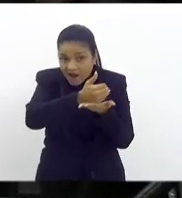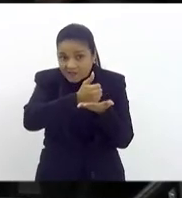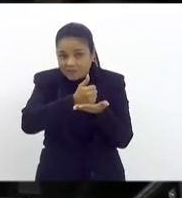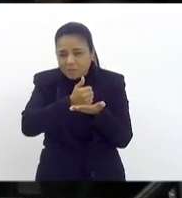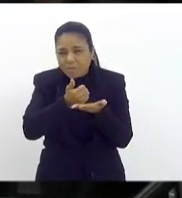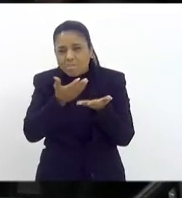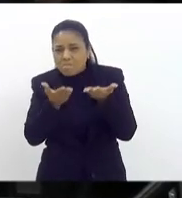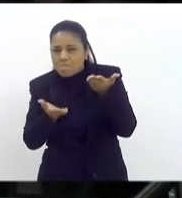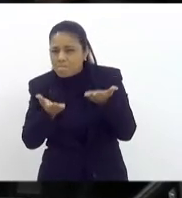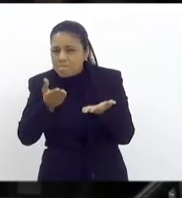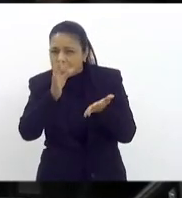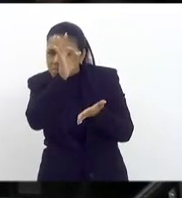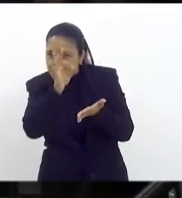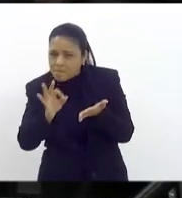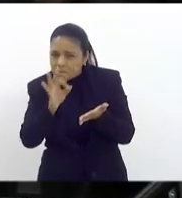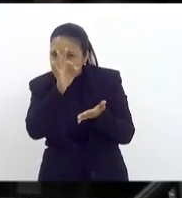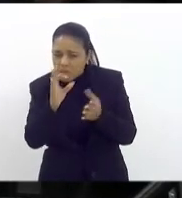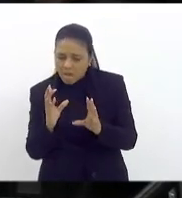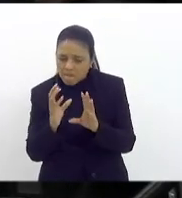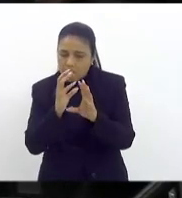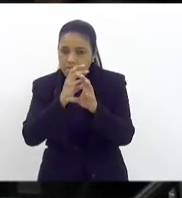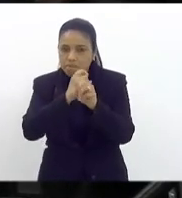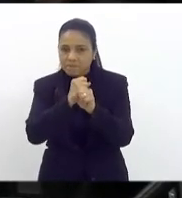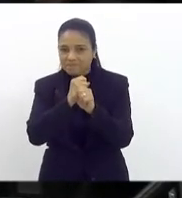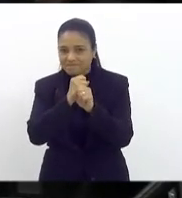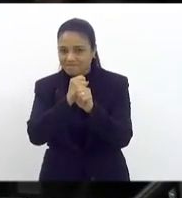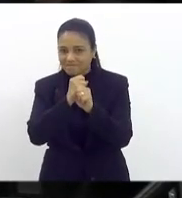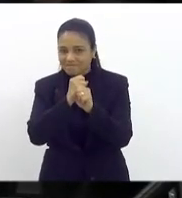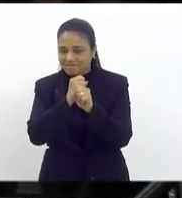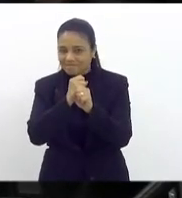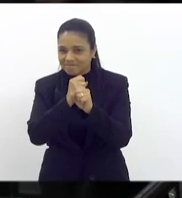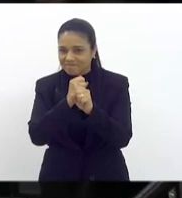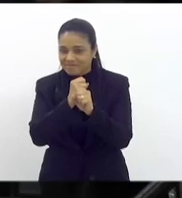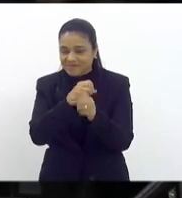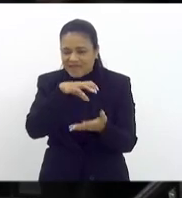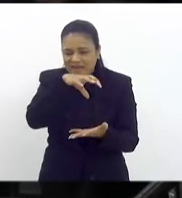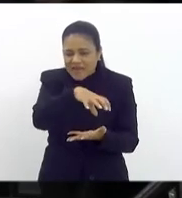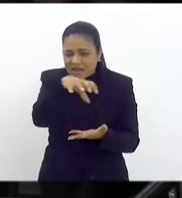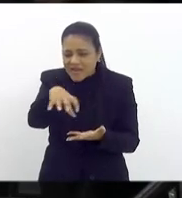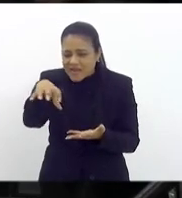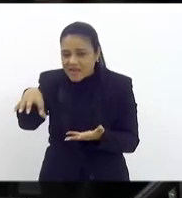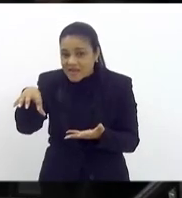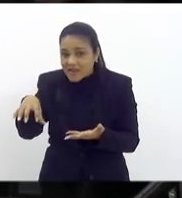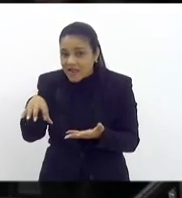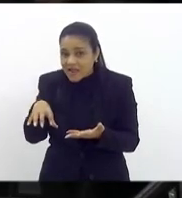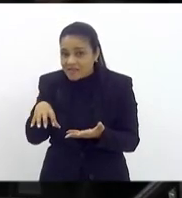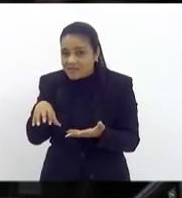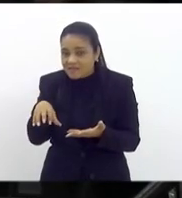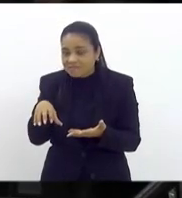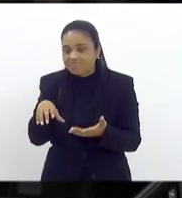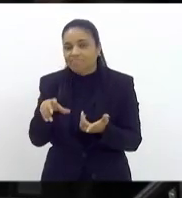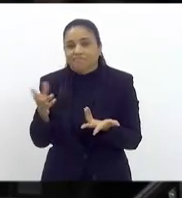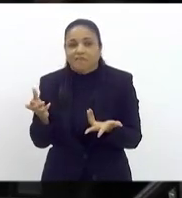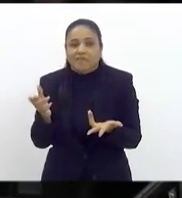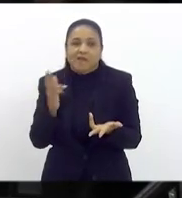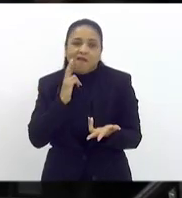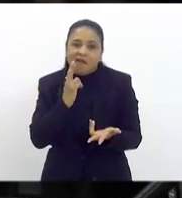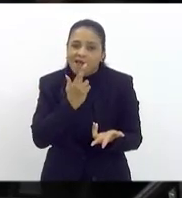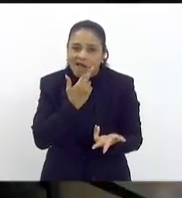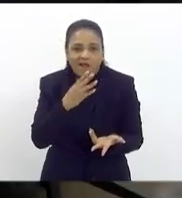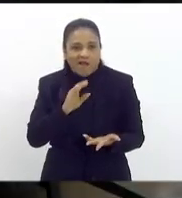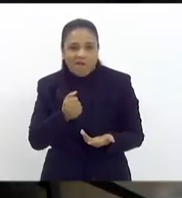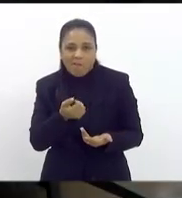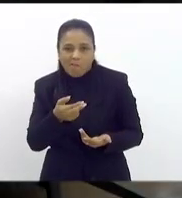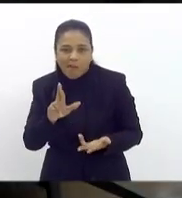média, que vai ser calculada pela área de cada estabelecimento. Então, Todos o senhor